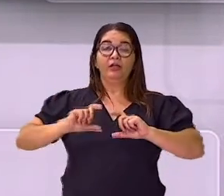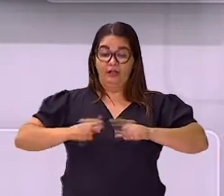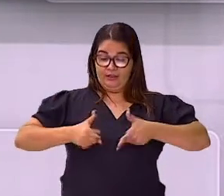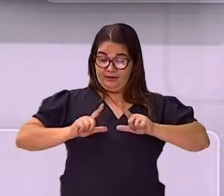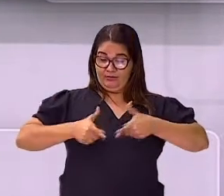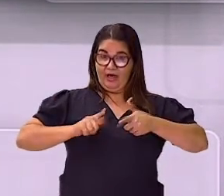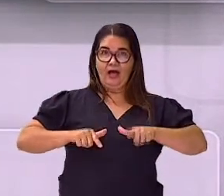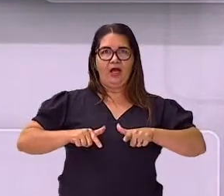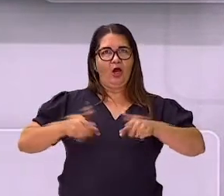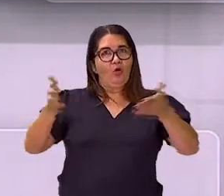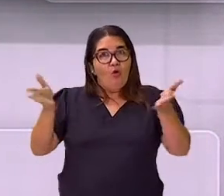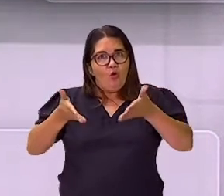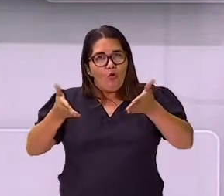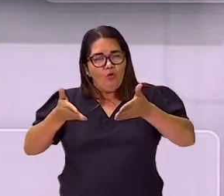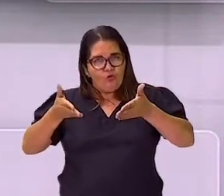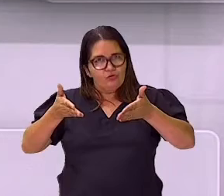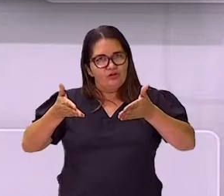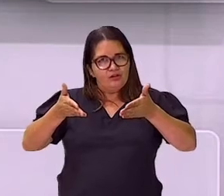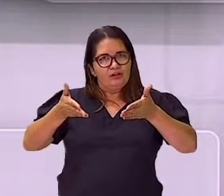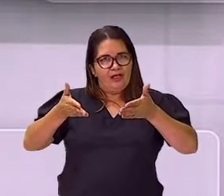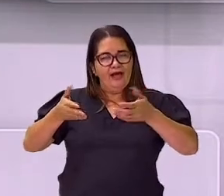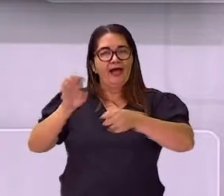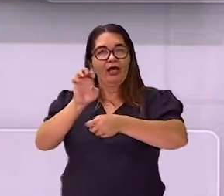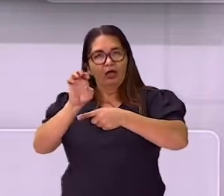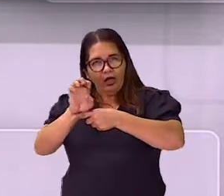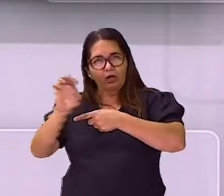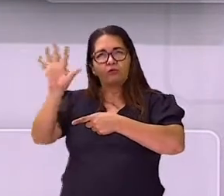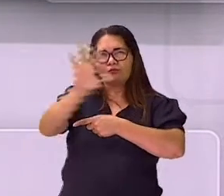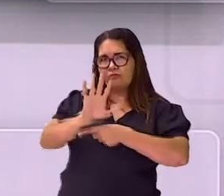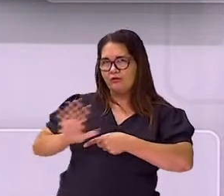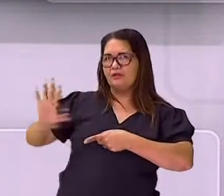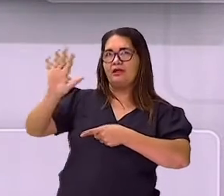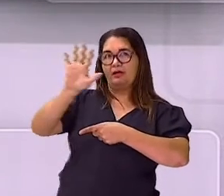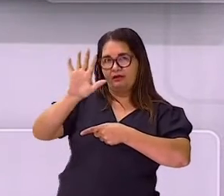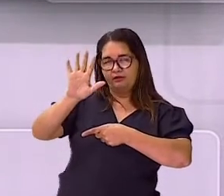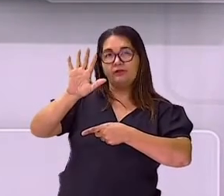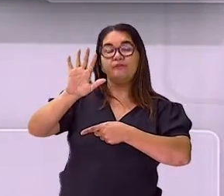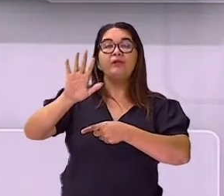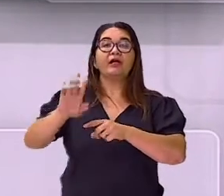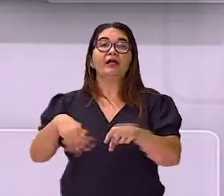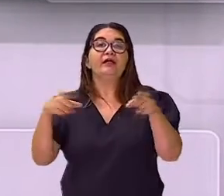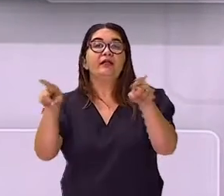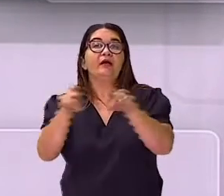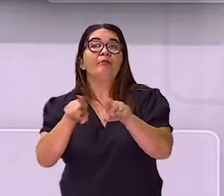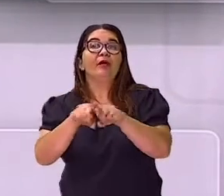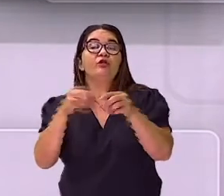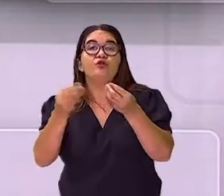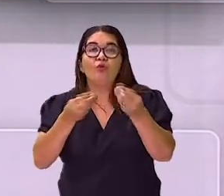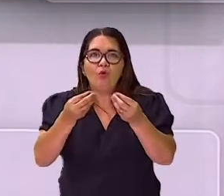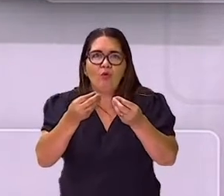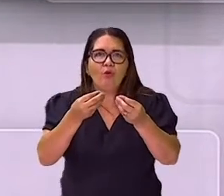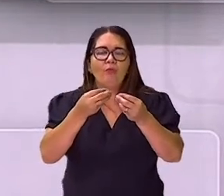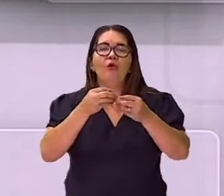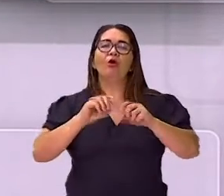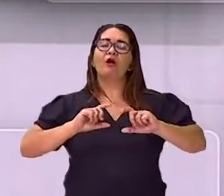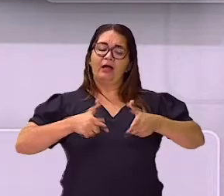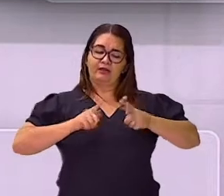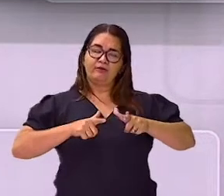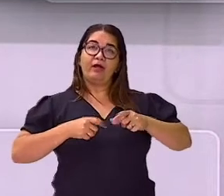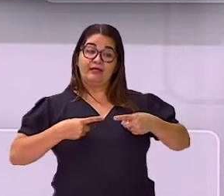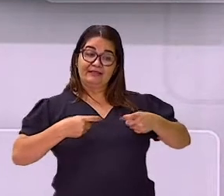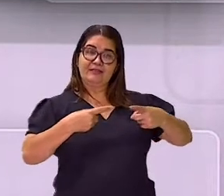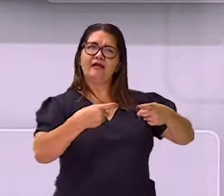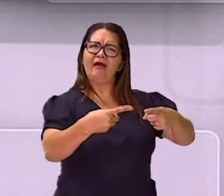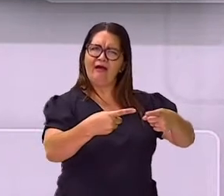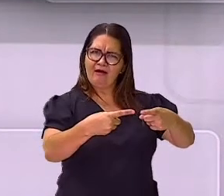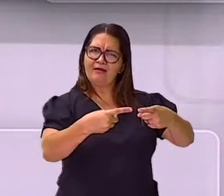que na verdade antigamente chamava o Estado hebraico, invadiu Jerusalém, saqueou o templo,